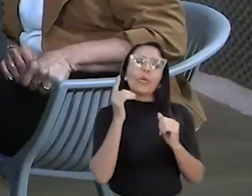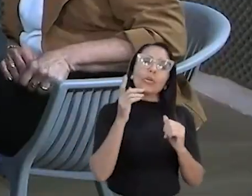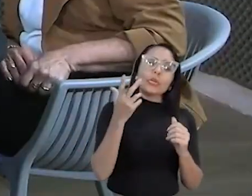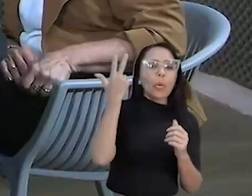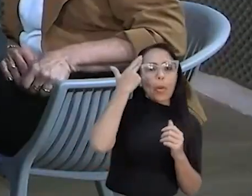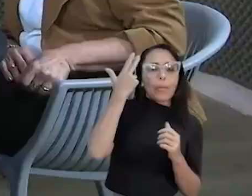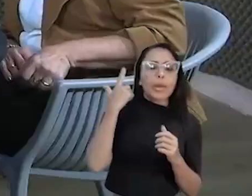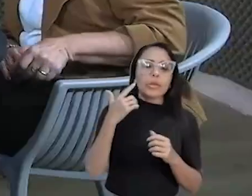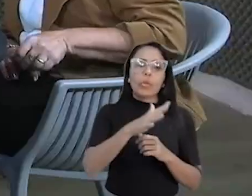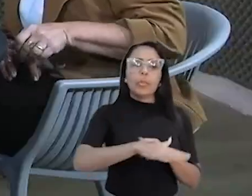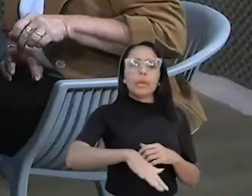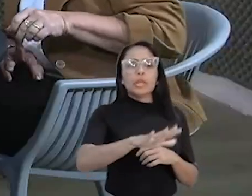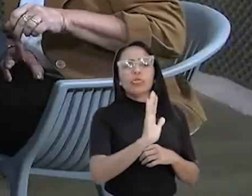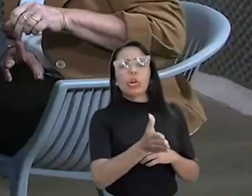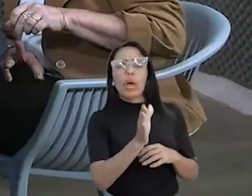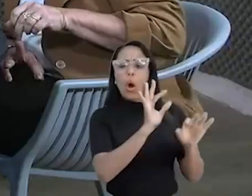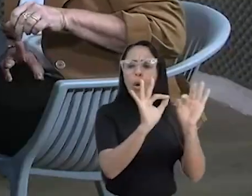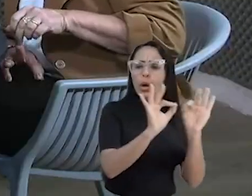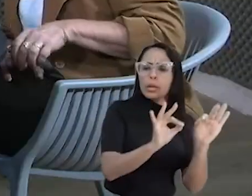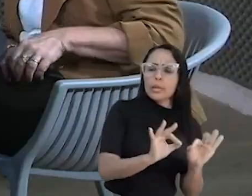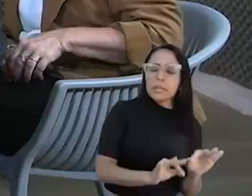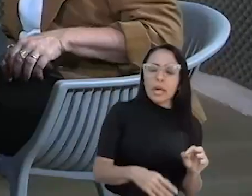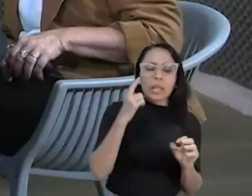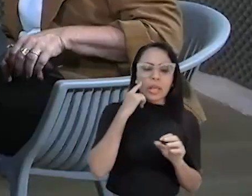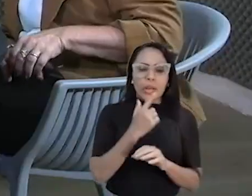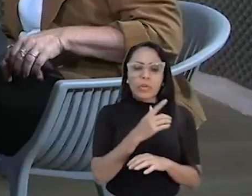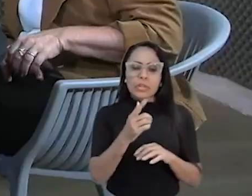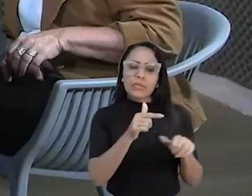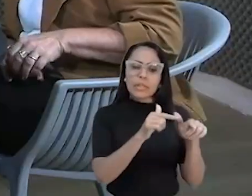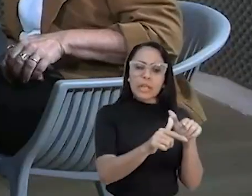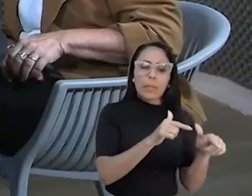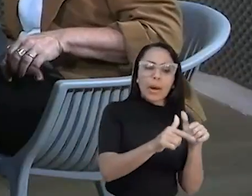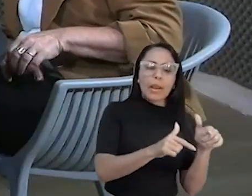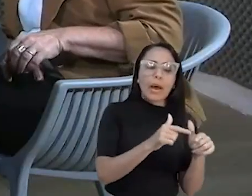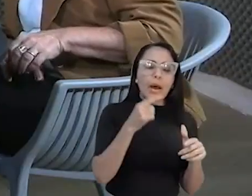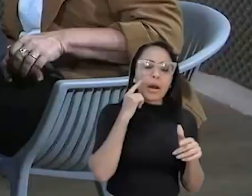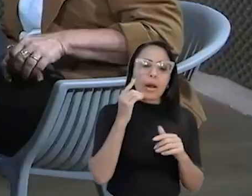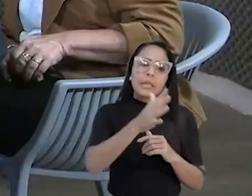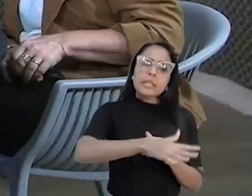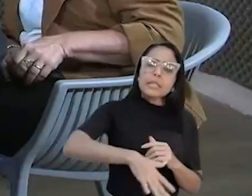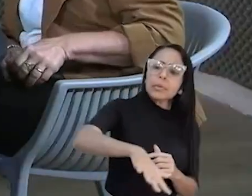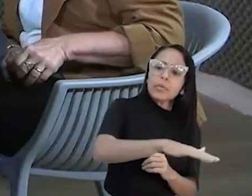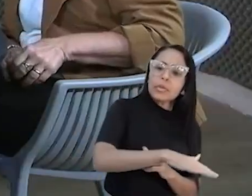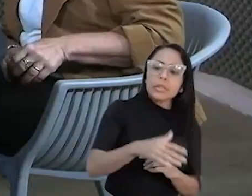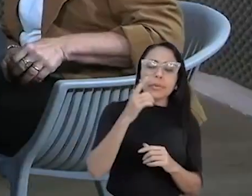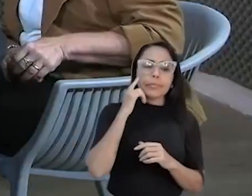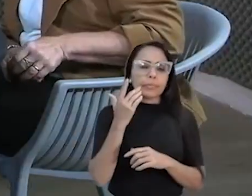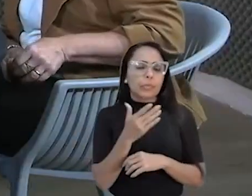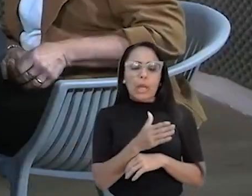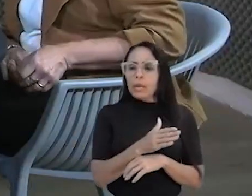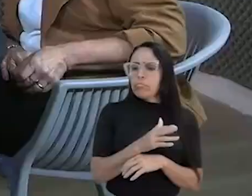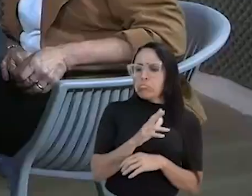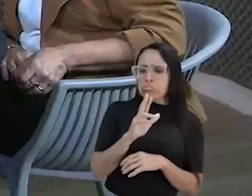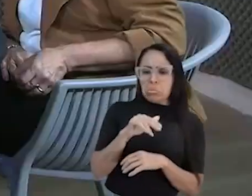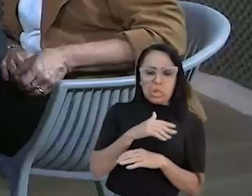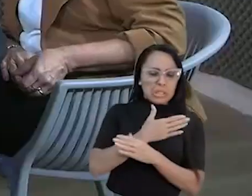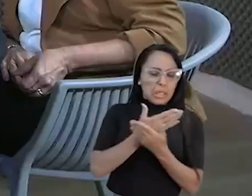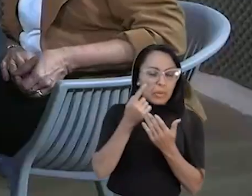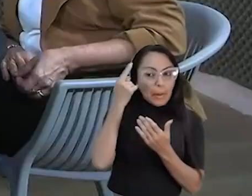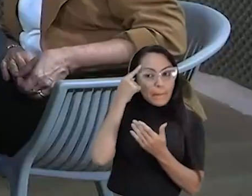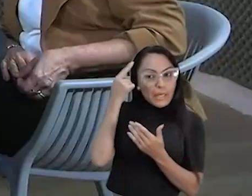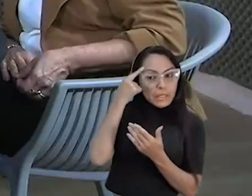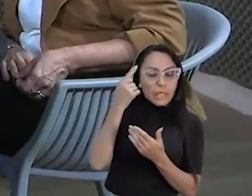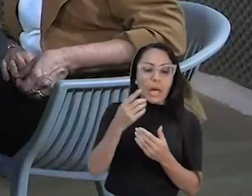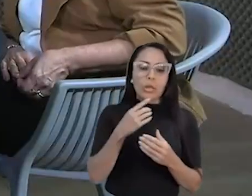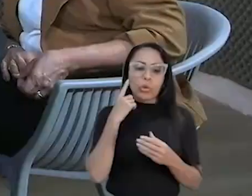está construído e você tem que trabalhar em cima daquilo que está construído. Exatamente. E nem sempre ele é pensado para